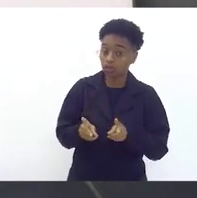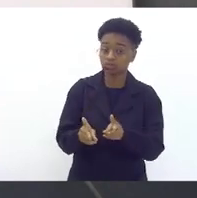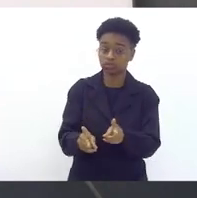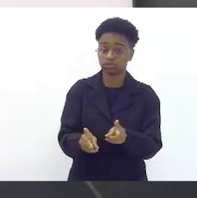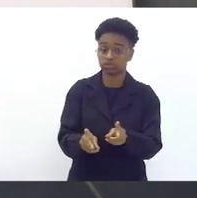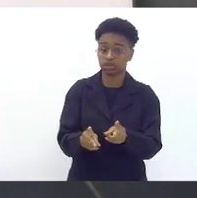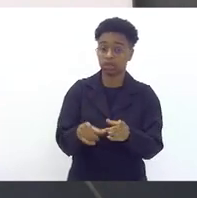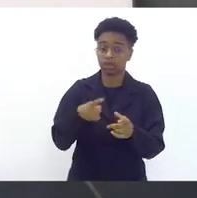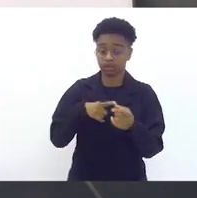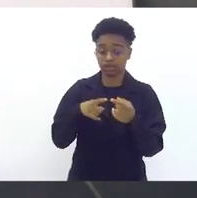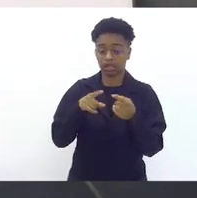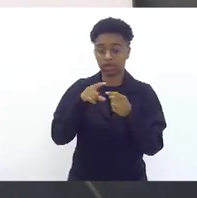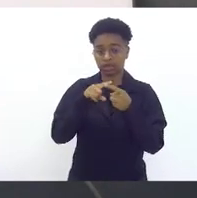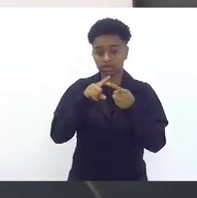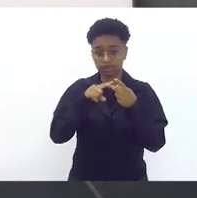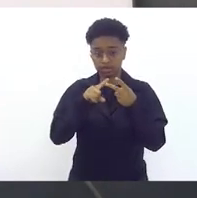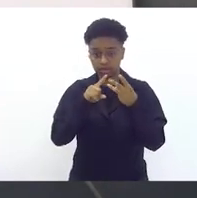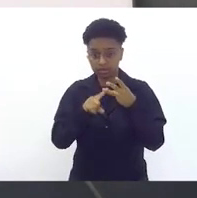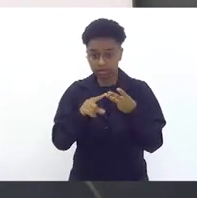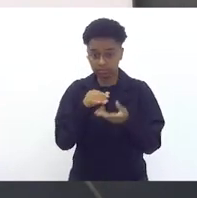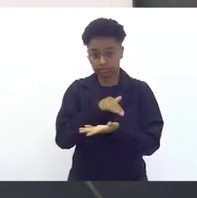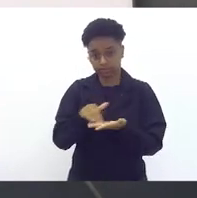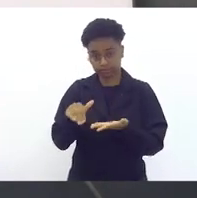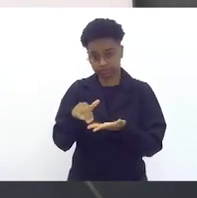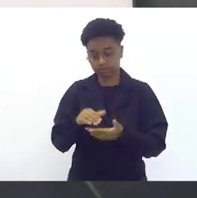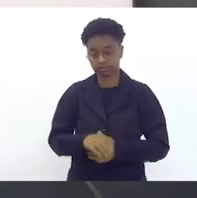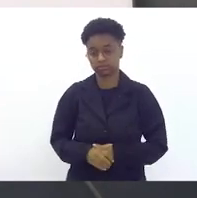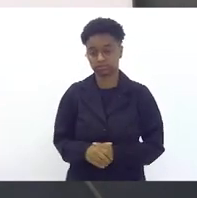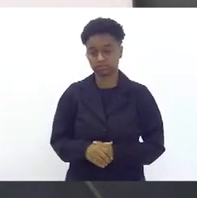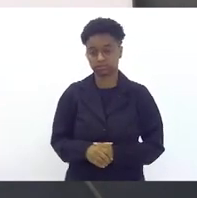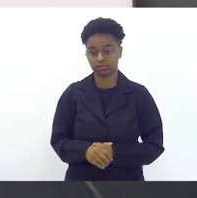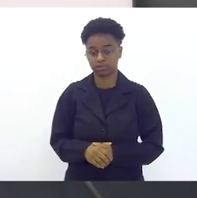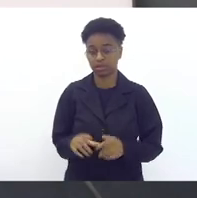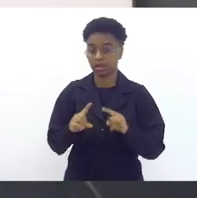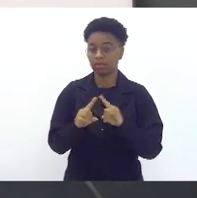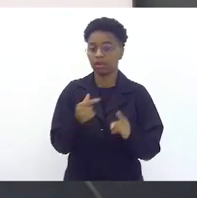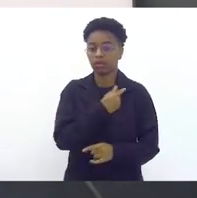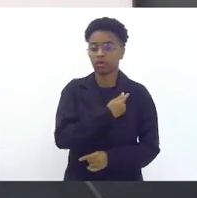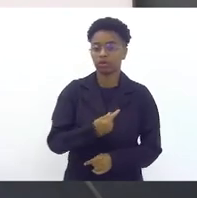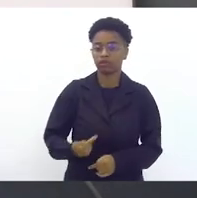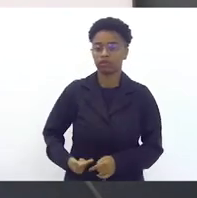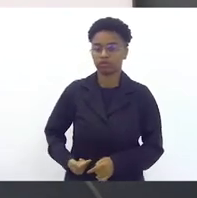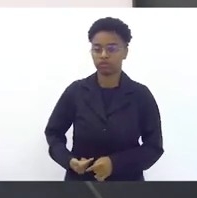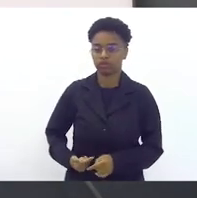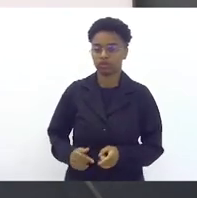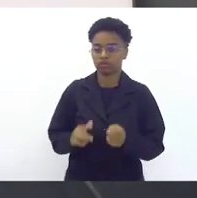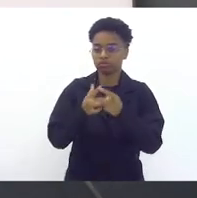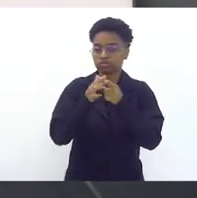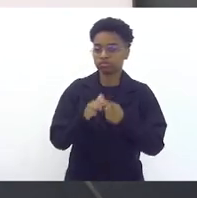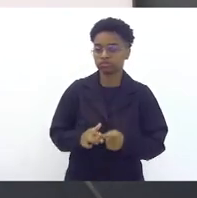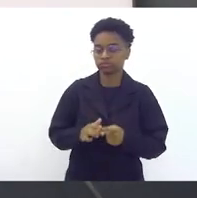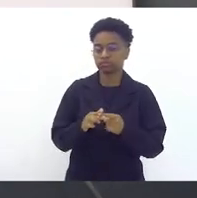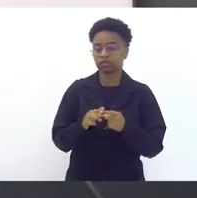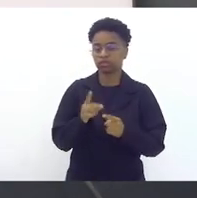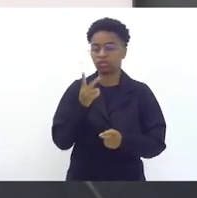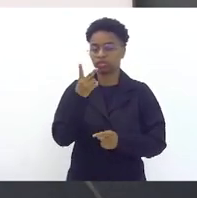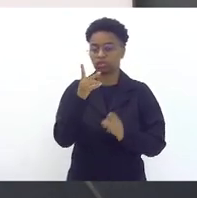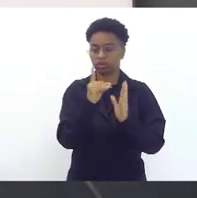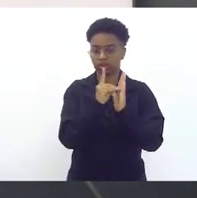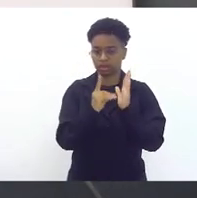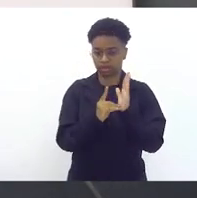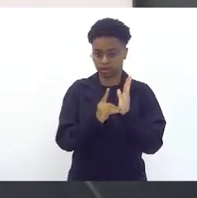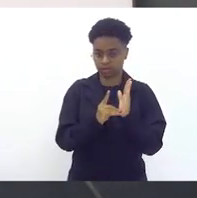sobre esses três secretários. Entretanto, o governador editou dois decretos